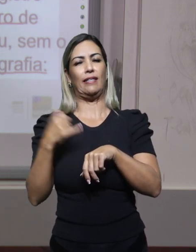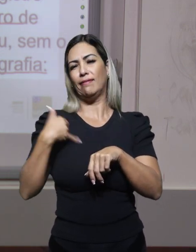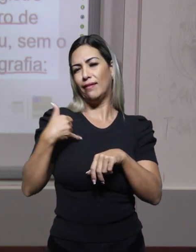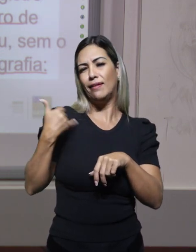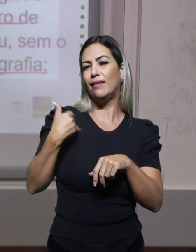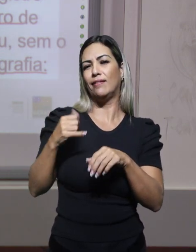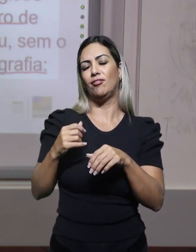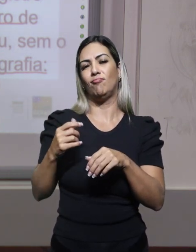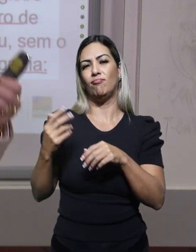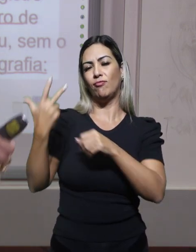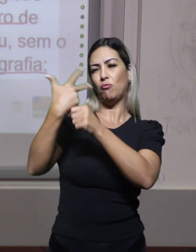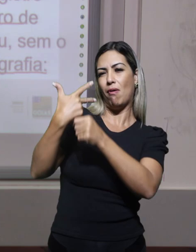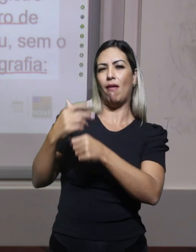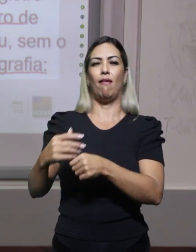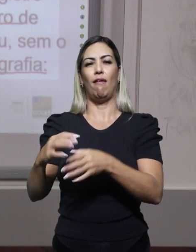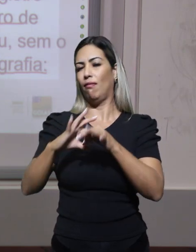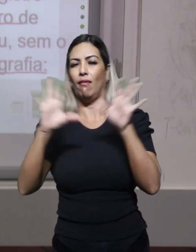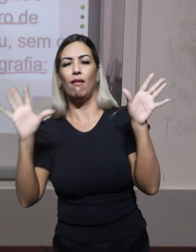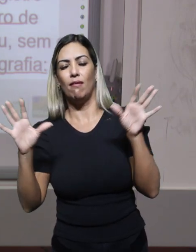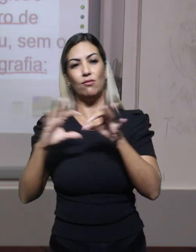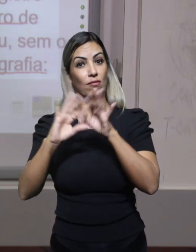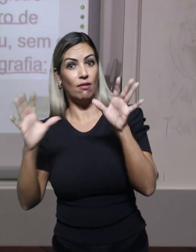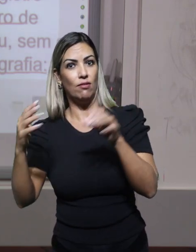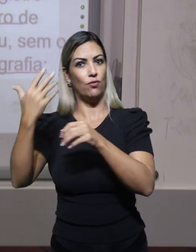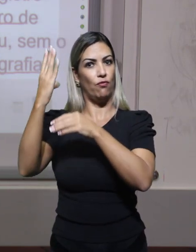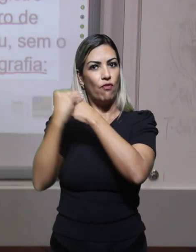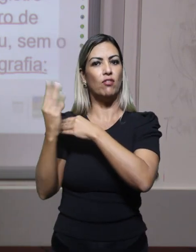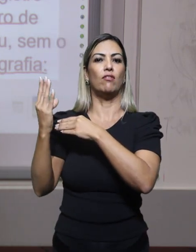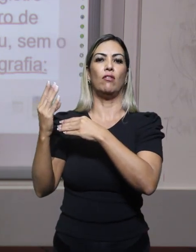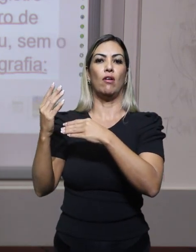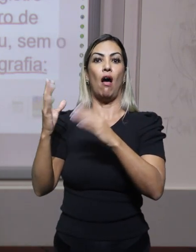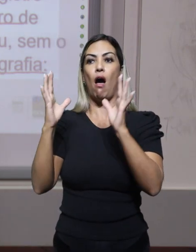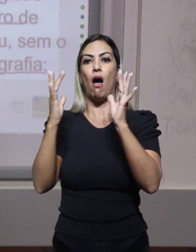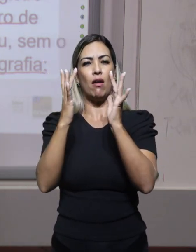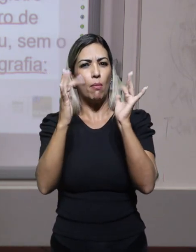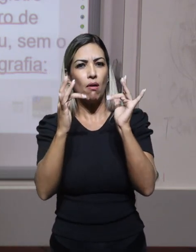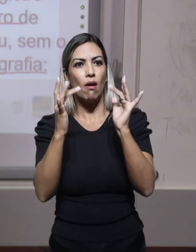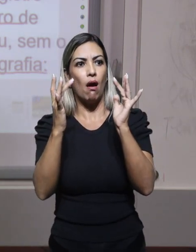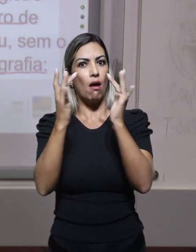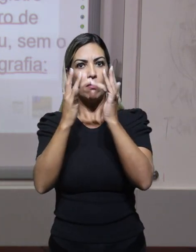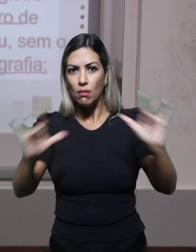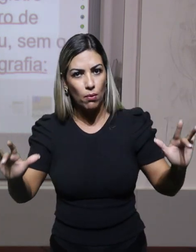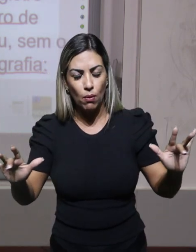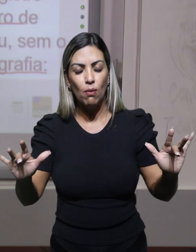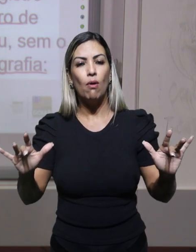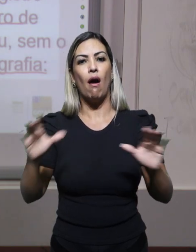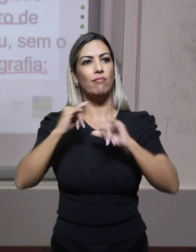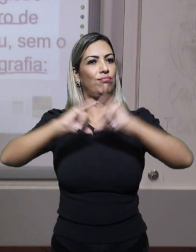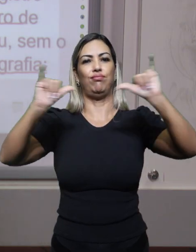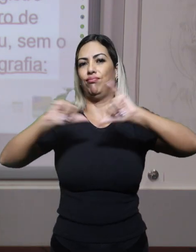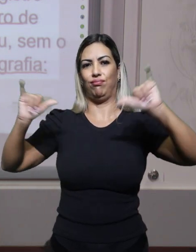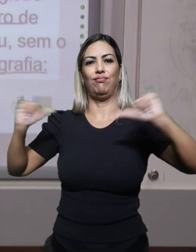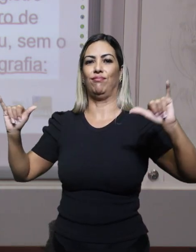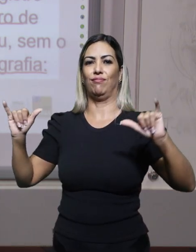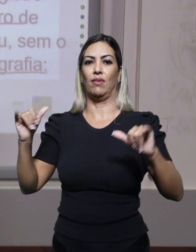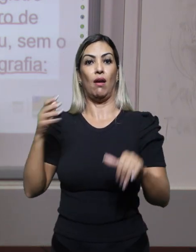puberdade, deixarem filmar, fotografar e depois, quando termina o namoro, divulga. Não adianta, quando eu